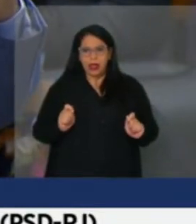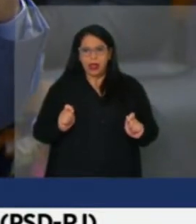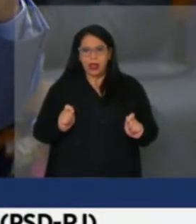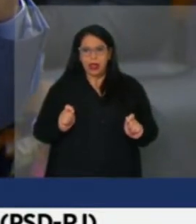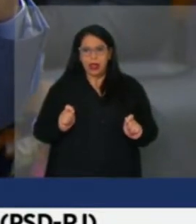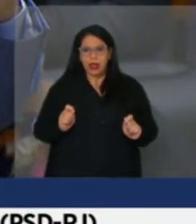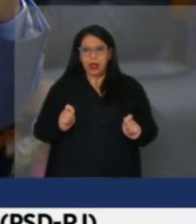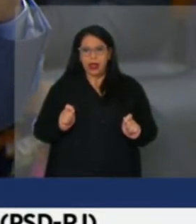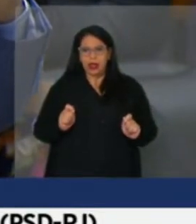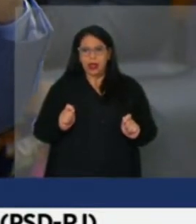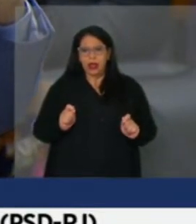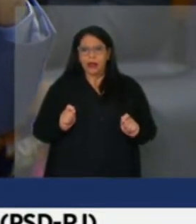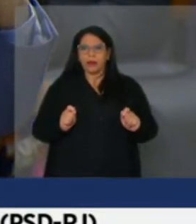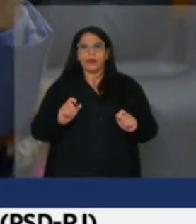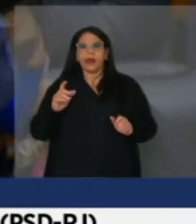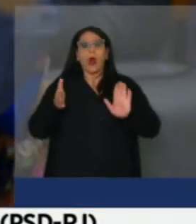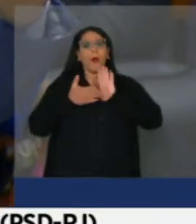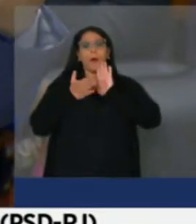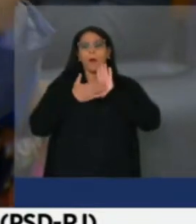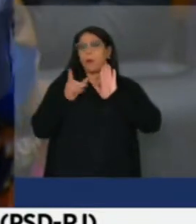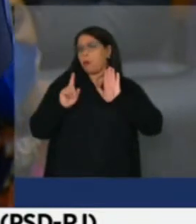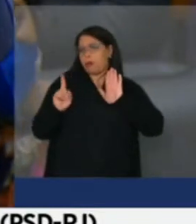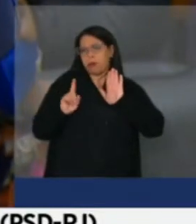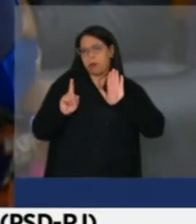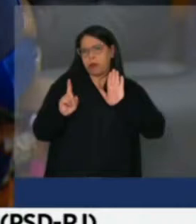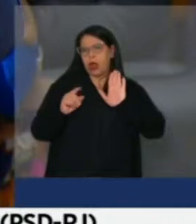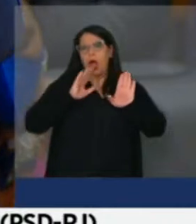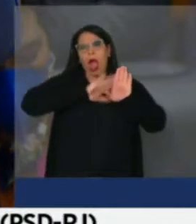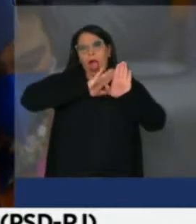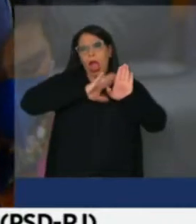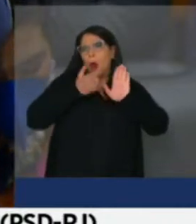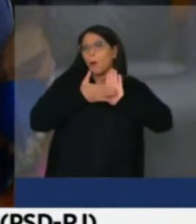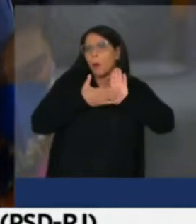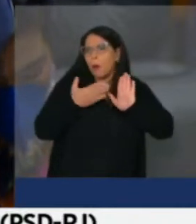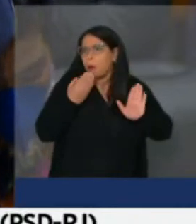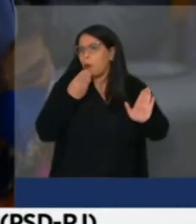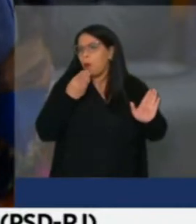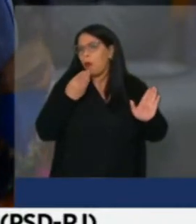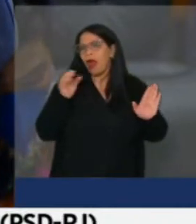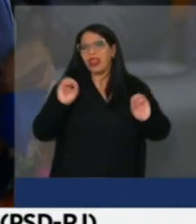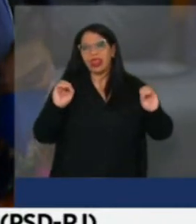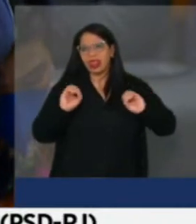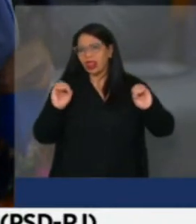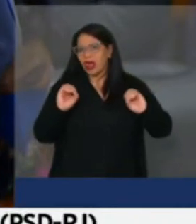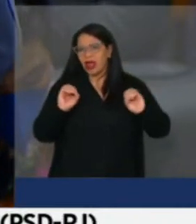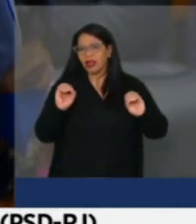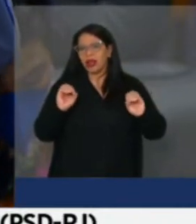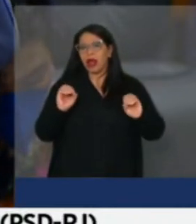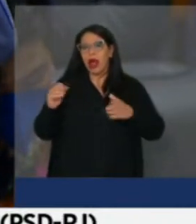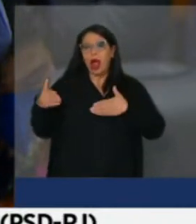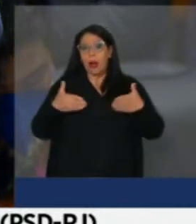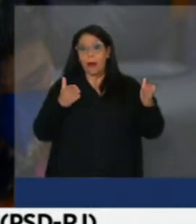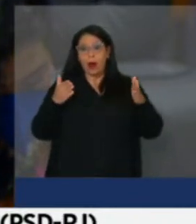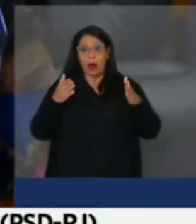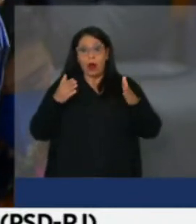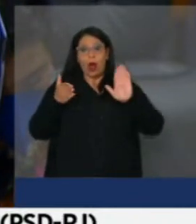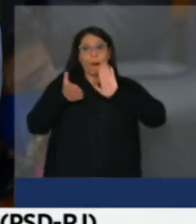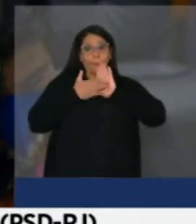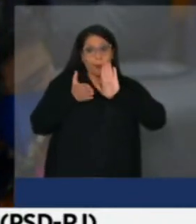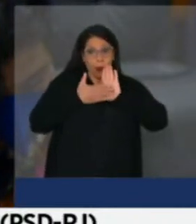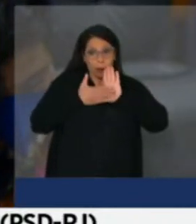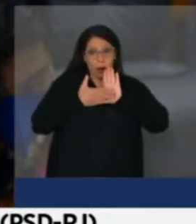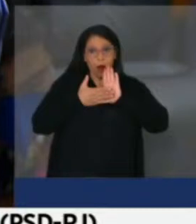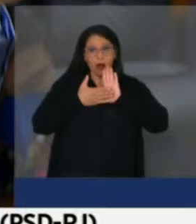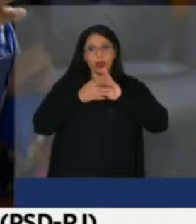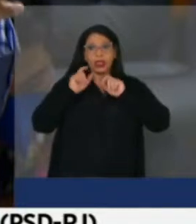Oi? Eu não propus nada. Não. Vossa Excelência disse o seguinte, que pelo encaminhamento, Vossa Excelência, pelo